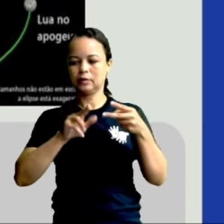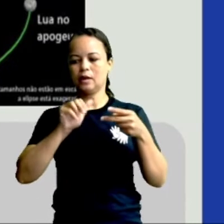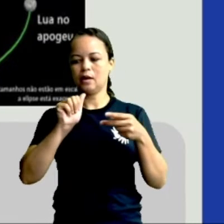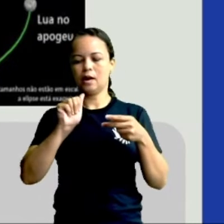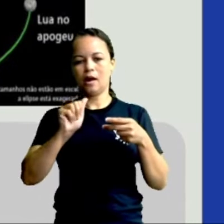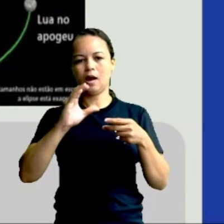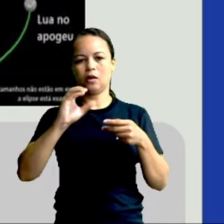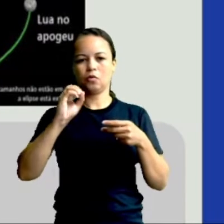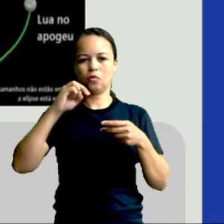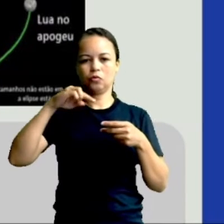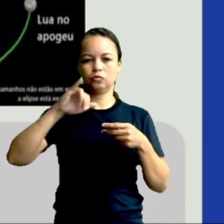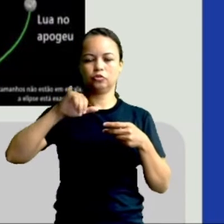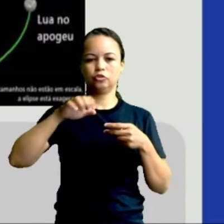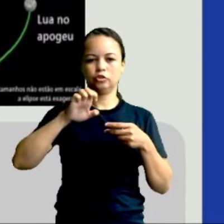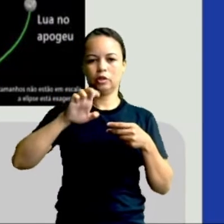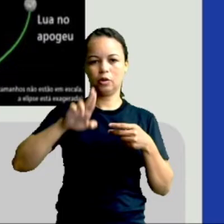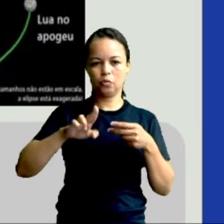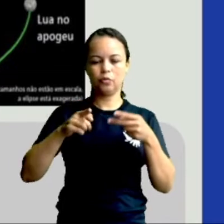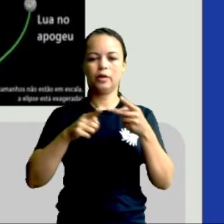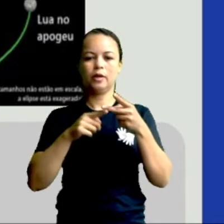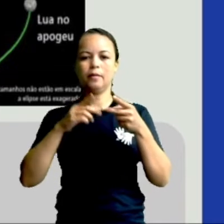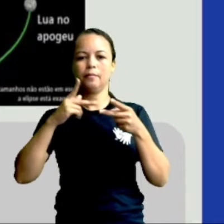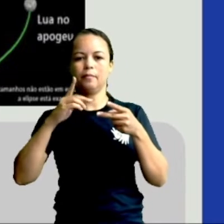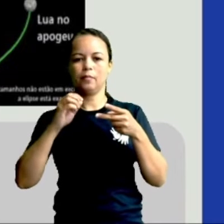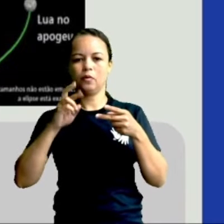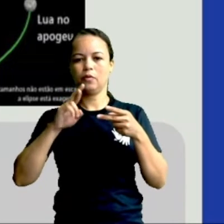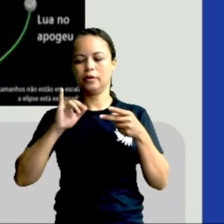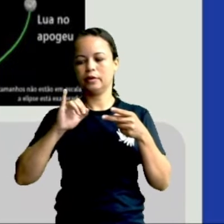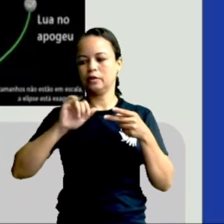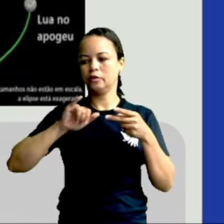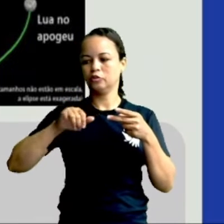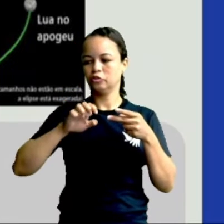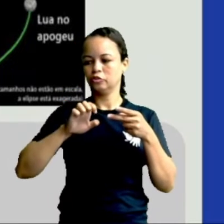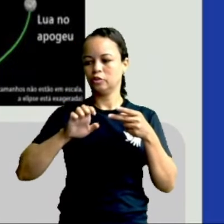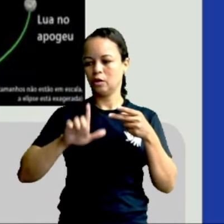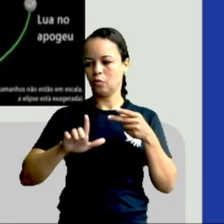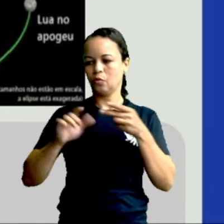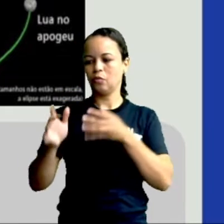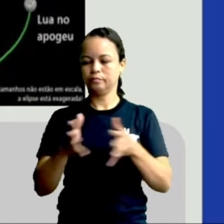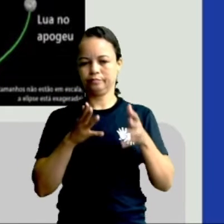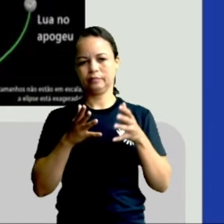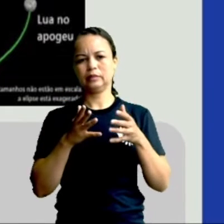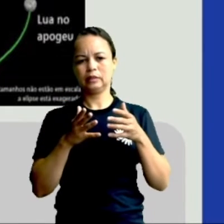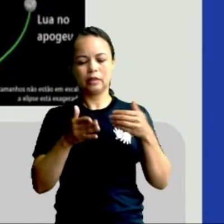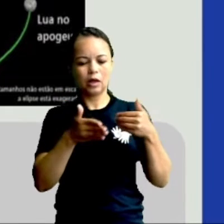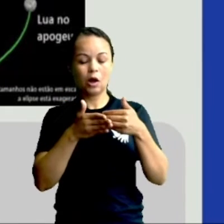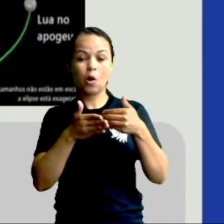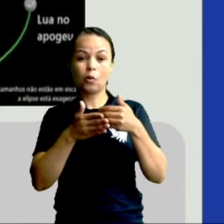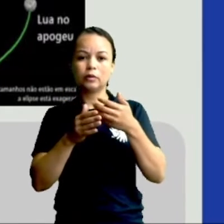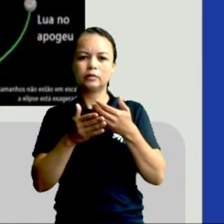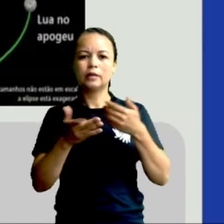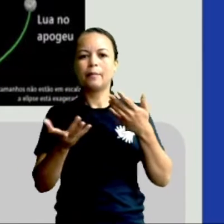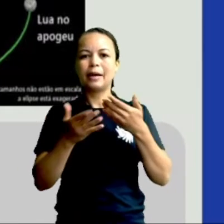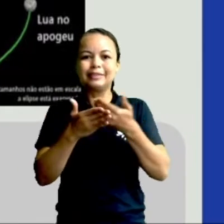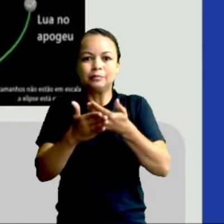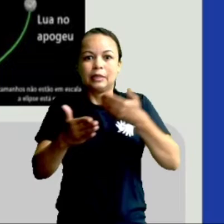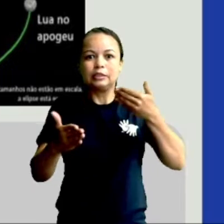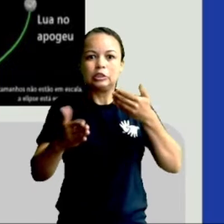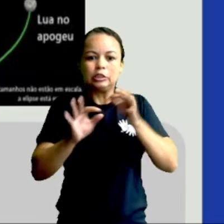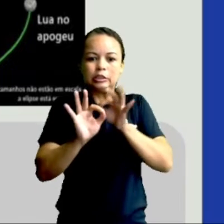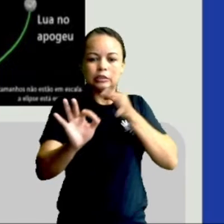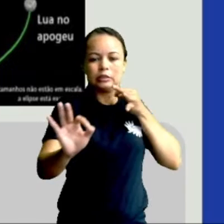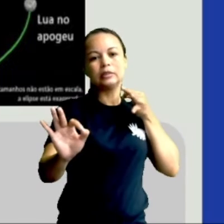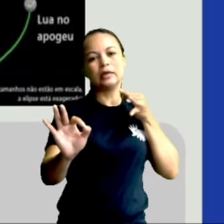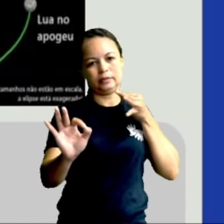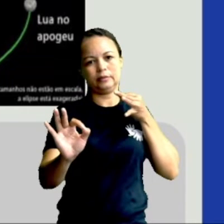perigeu. O primeiro termo se refere à posição de máxima distância em relação à